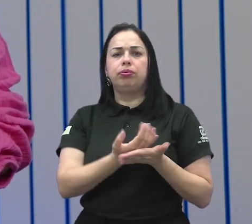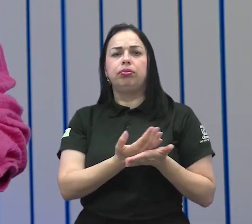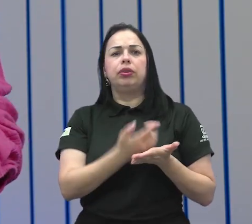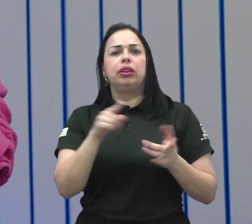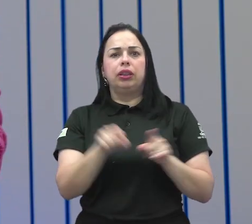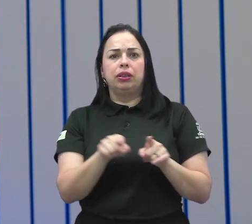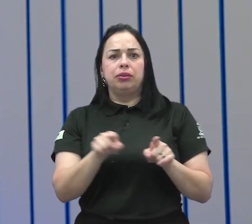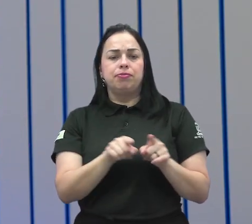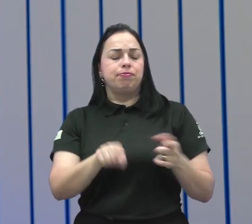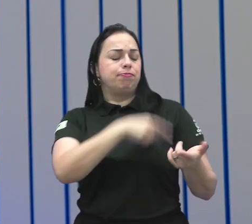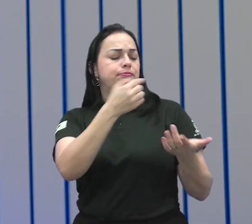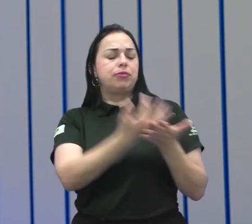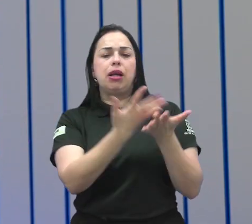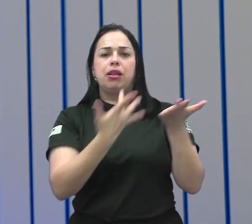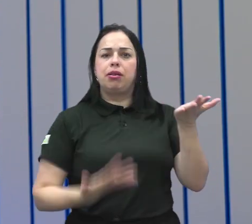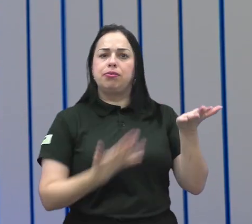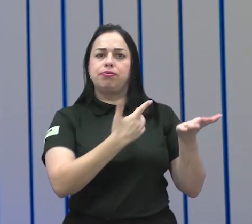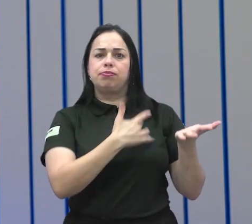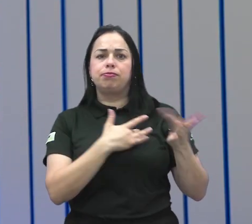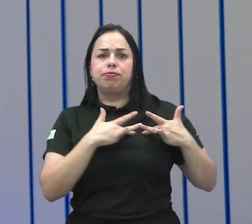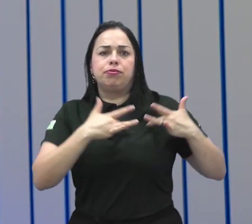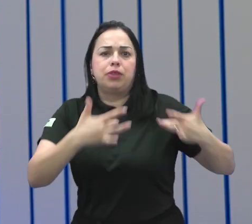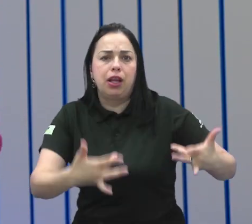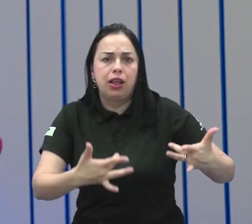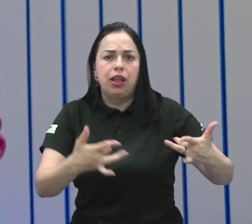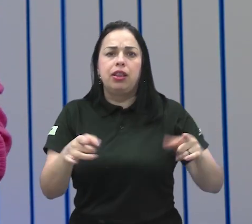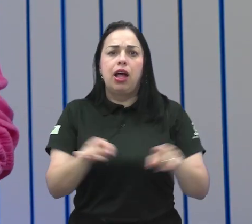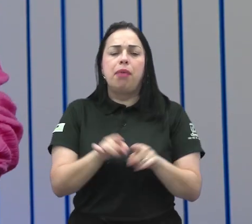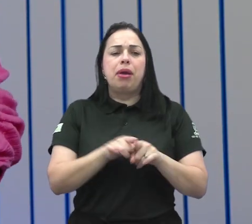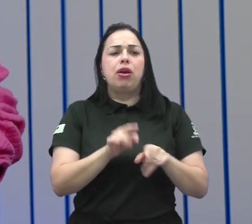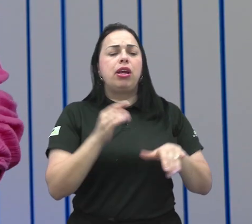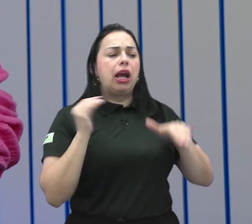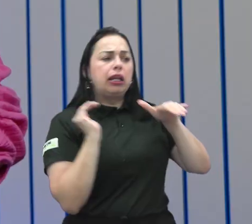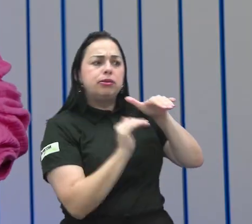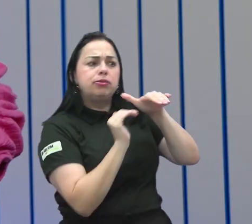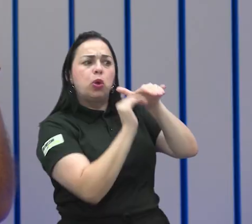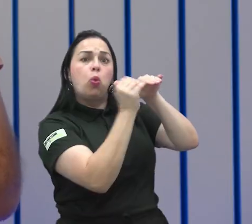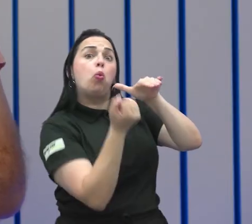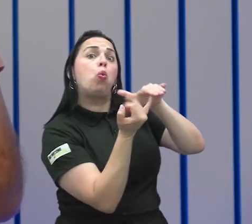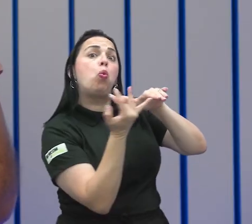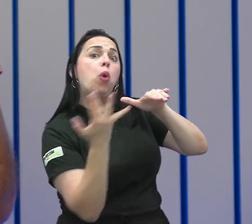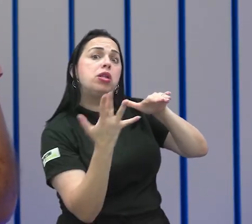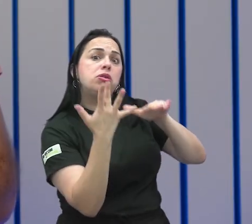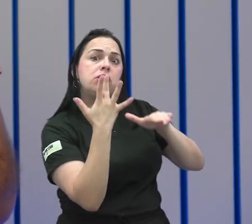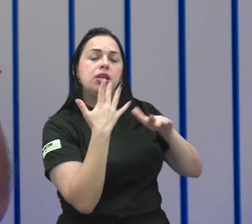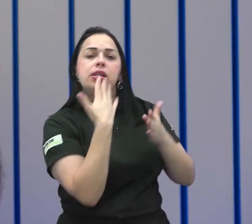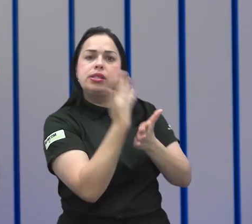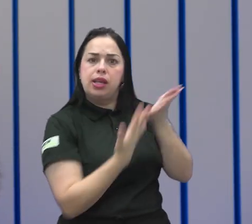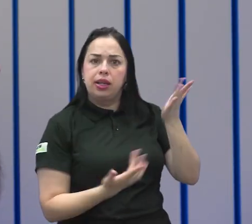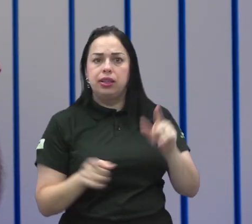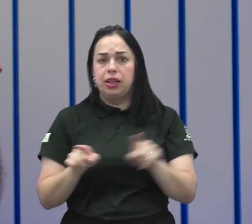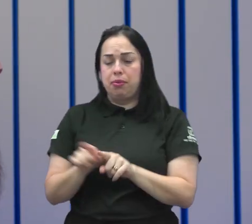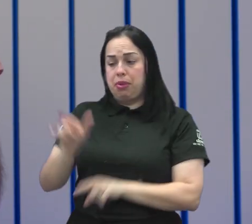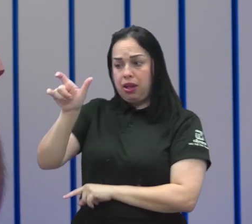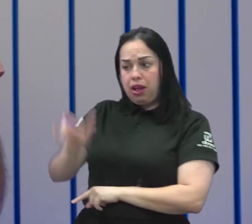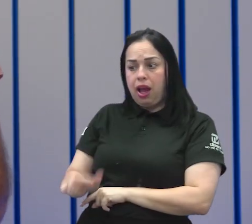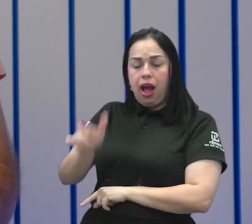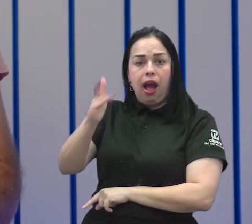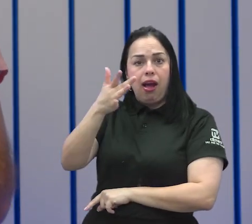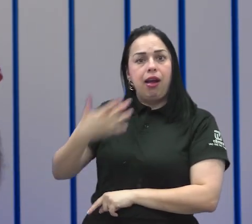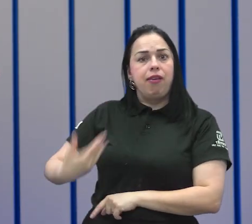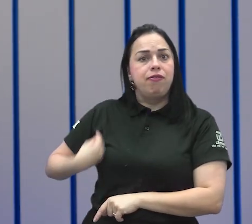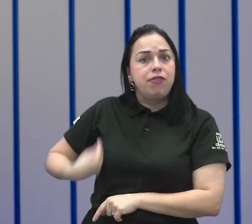que vai explicar como se tornar um doador e como estão os estoques da cidade. E vamos conhecer o exemplo de quem teve a